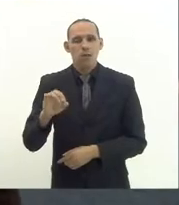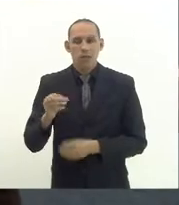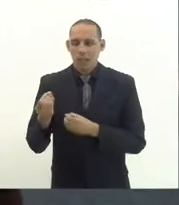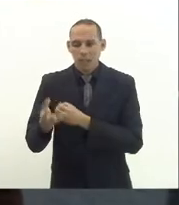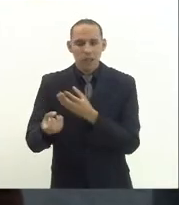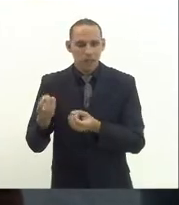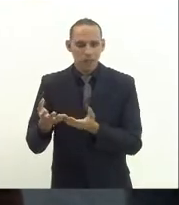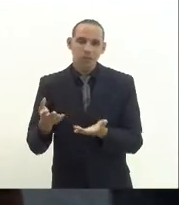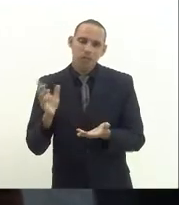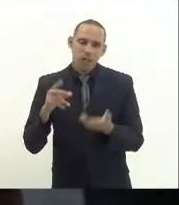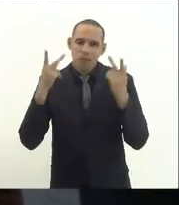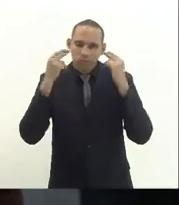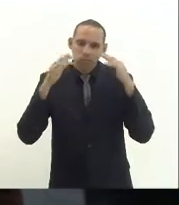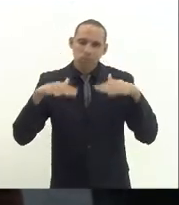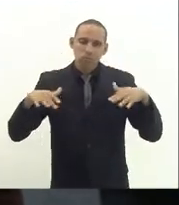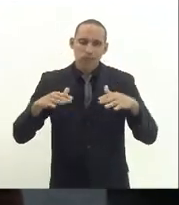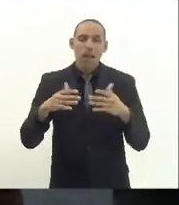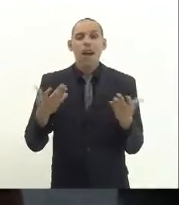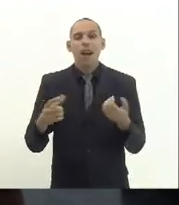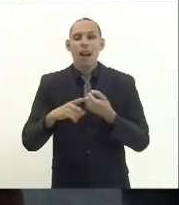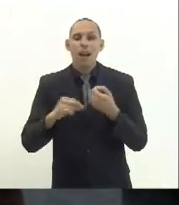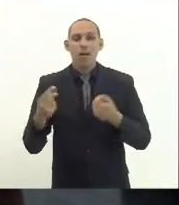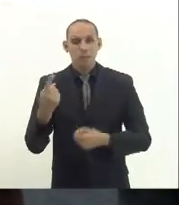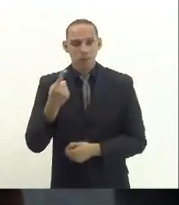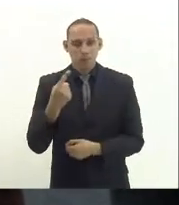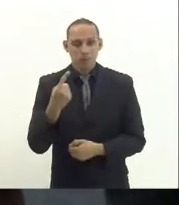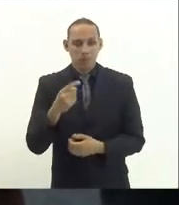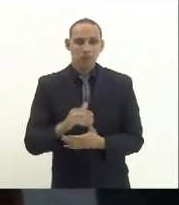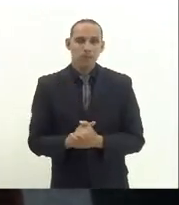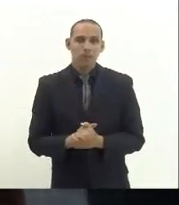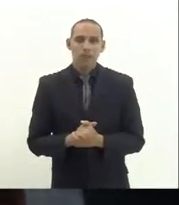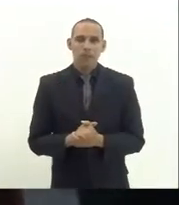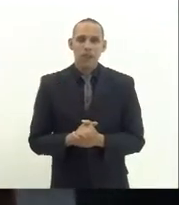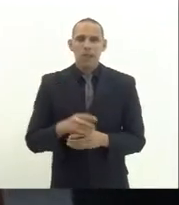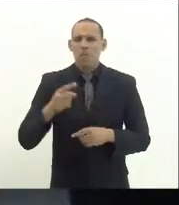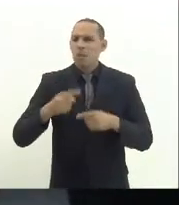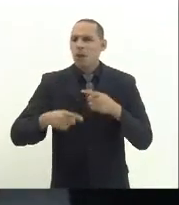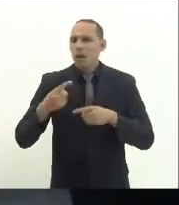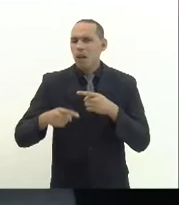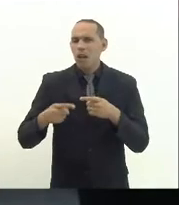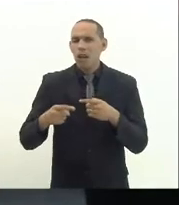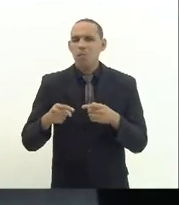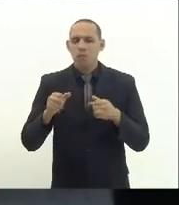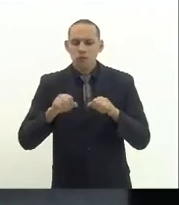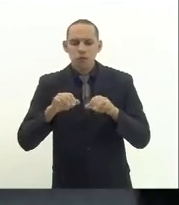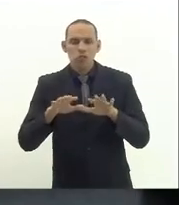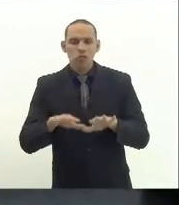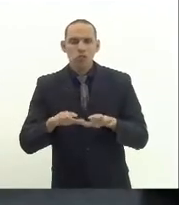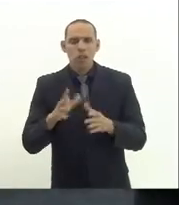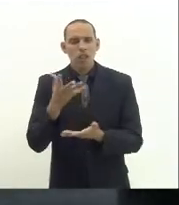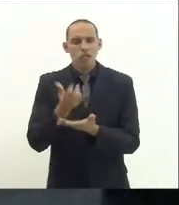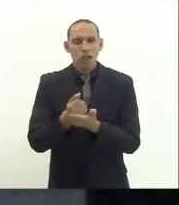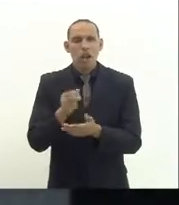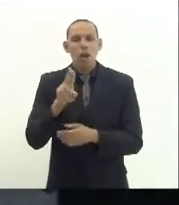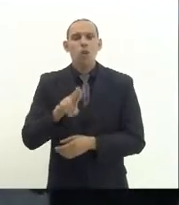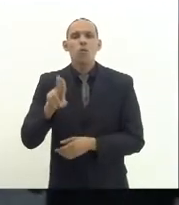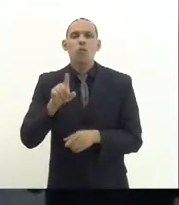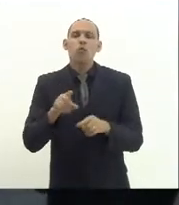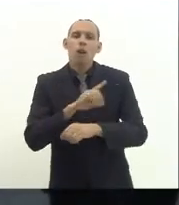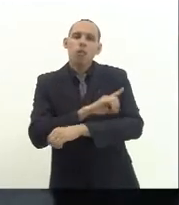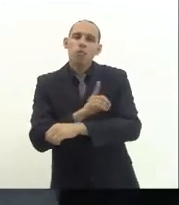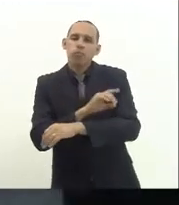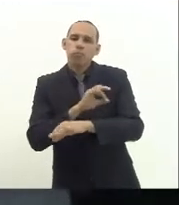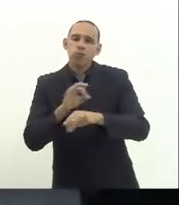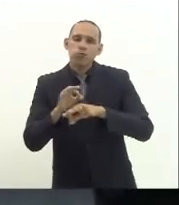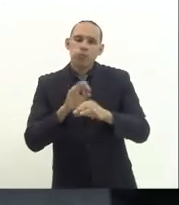caráter genérico aí lá no artigo primeiro fica proibida a instalação use radares eletrônicos fixo para controle de